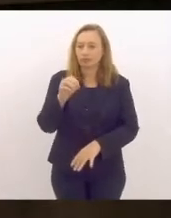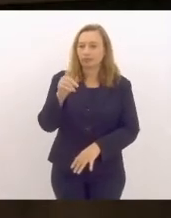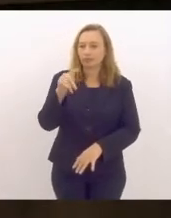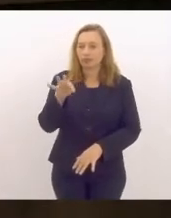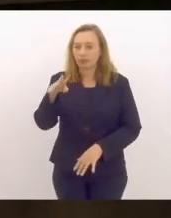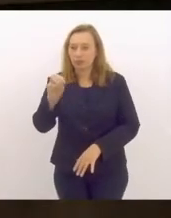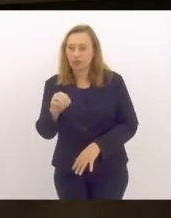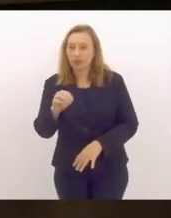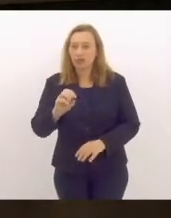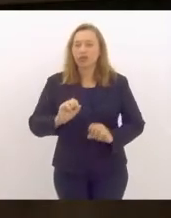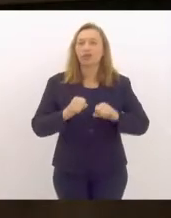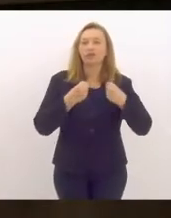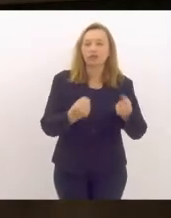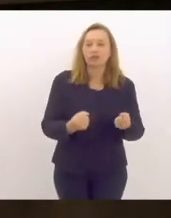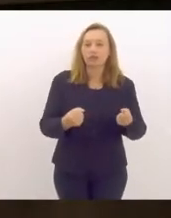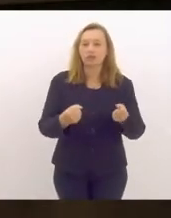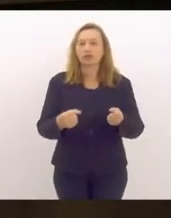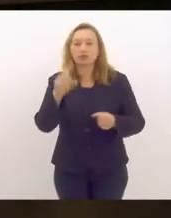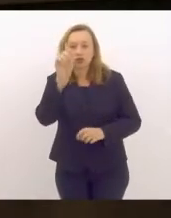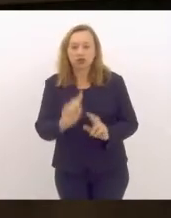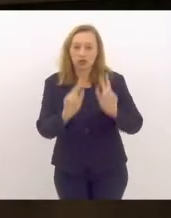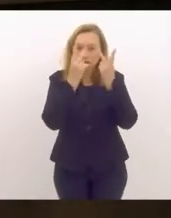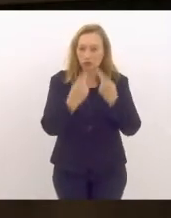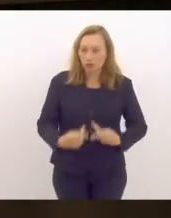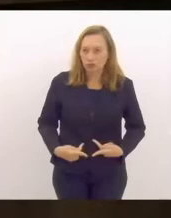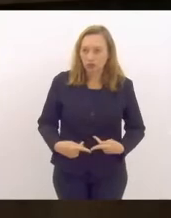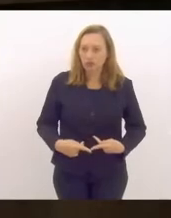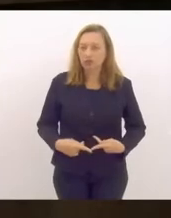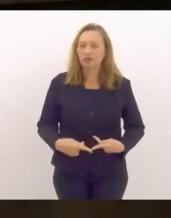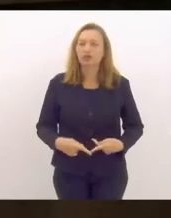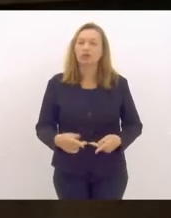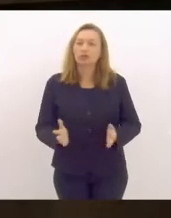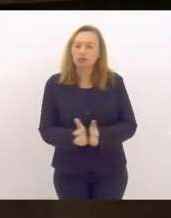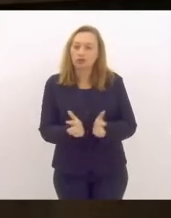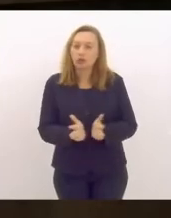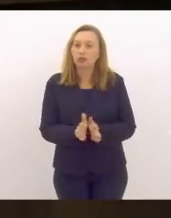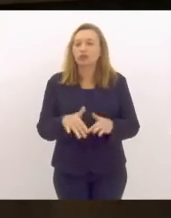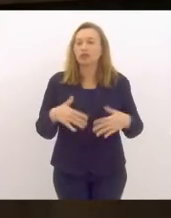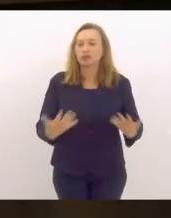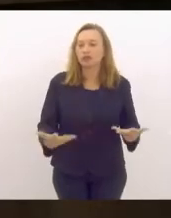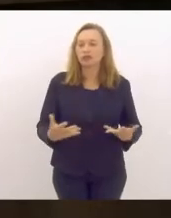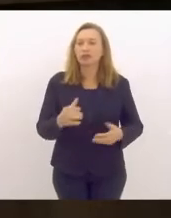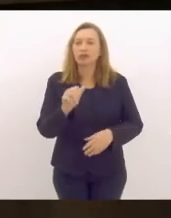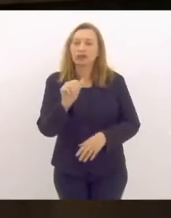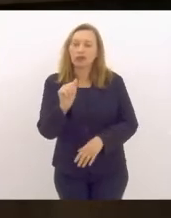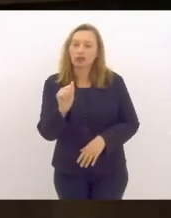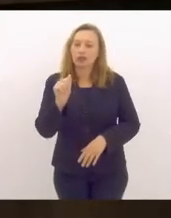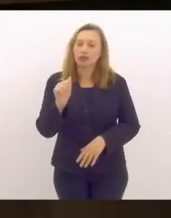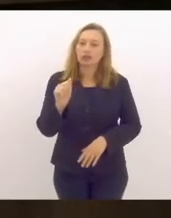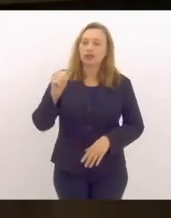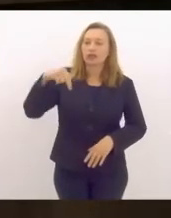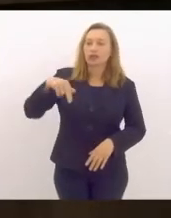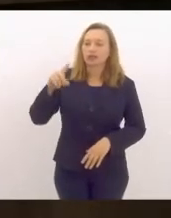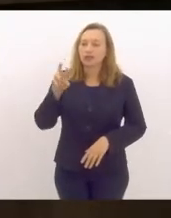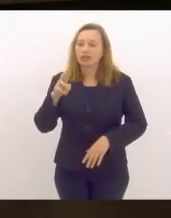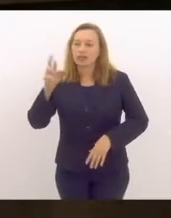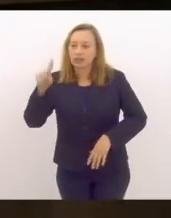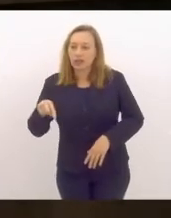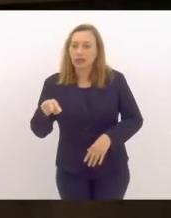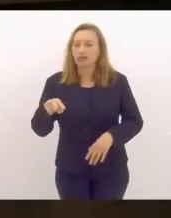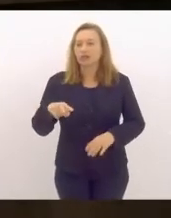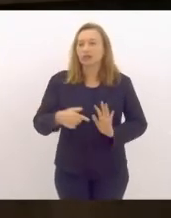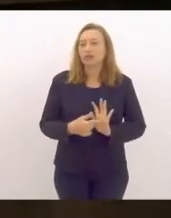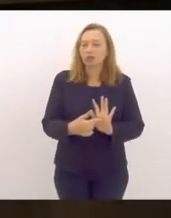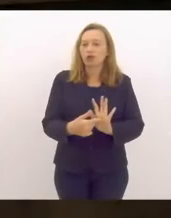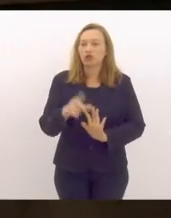defendendo as minorias agredidas, atacadas, enfim, violadas. Então, André Luiz espelha o que é essa